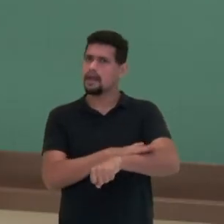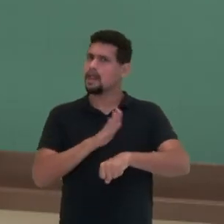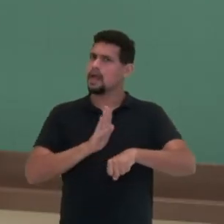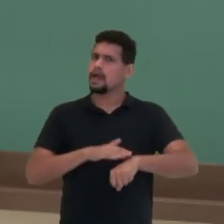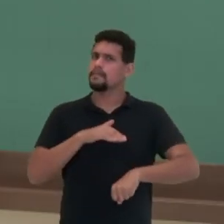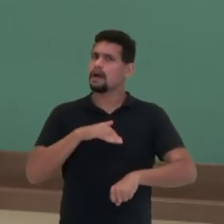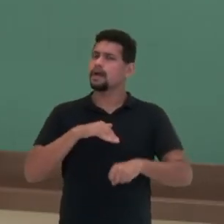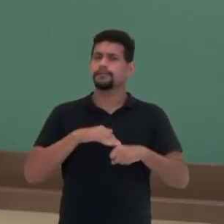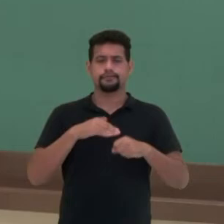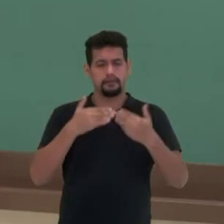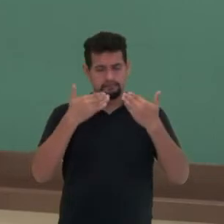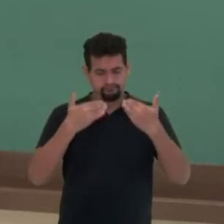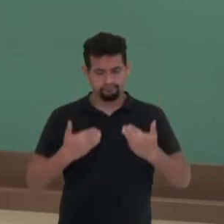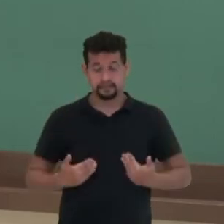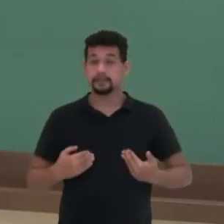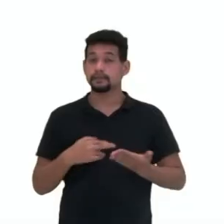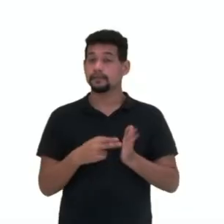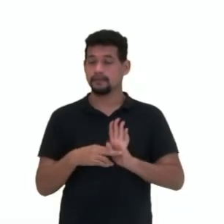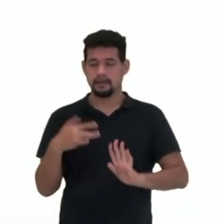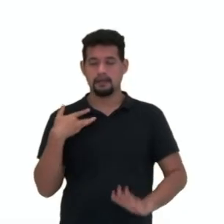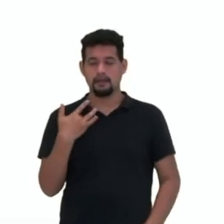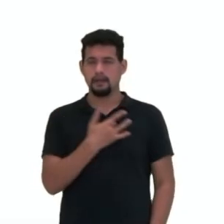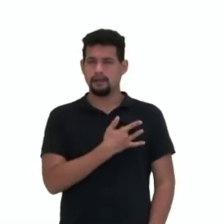da questão estética. É questão de